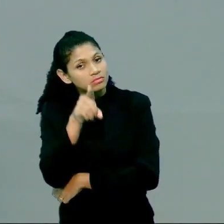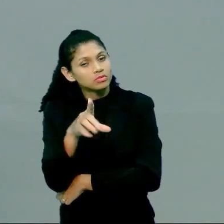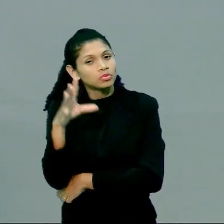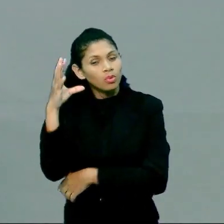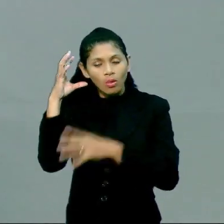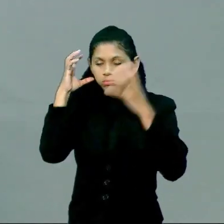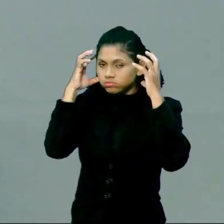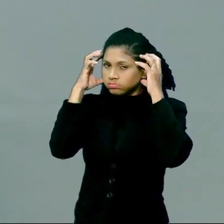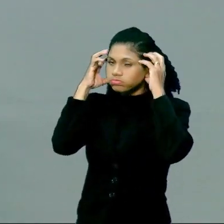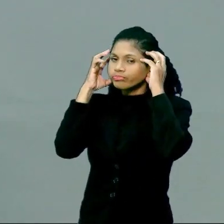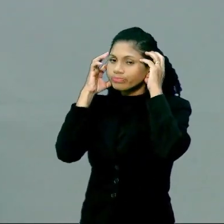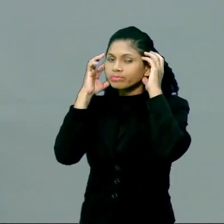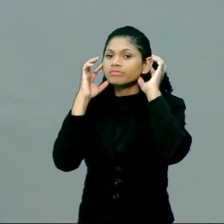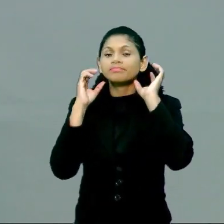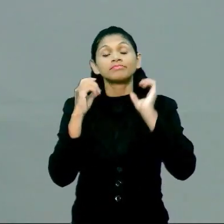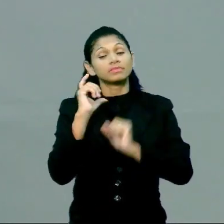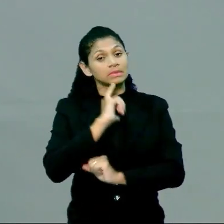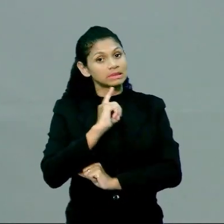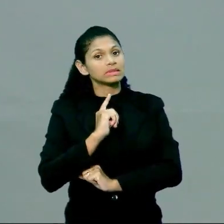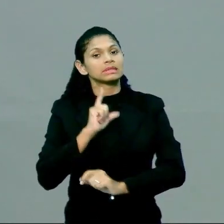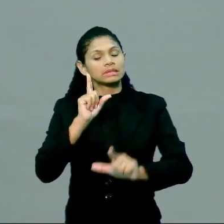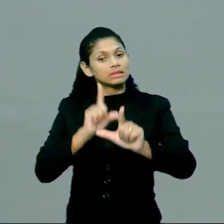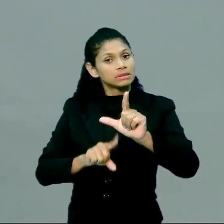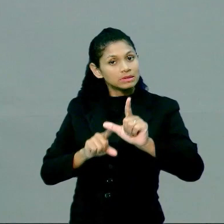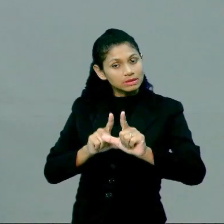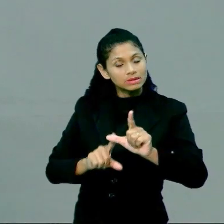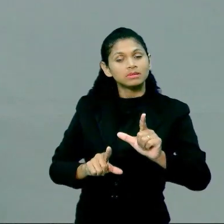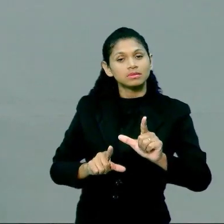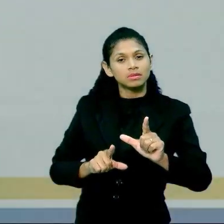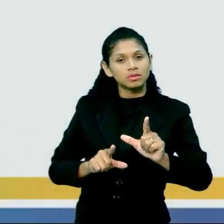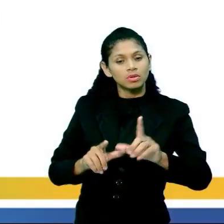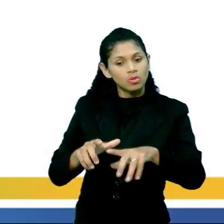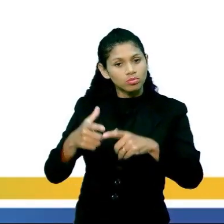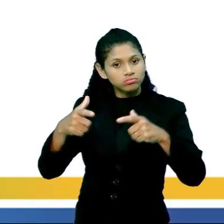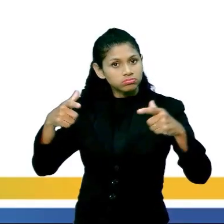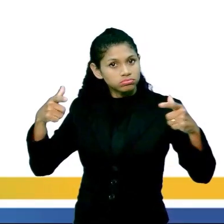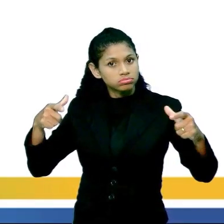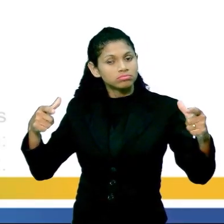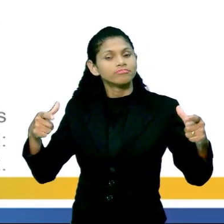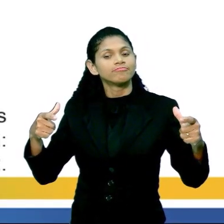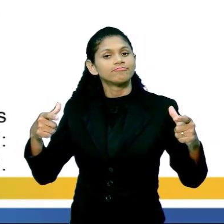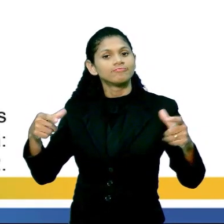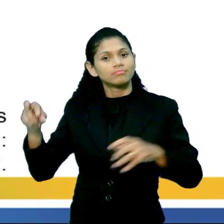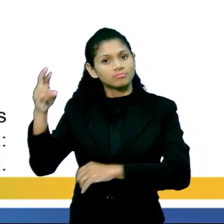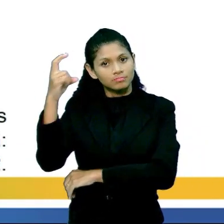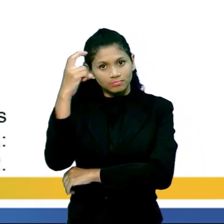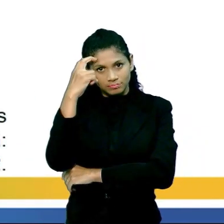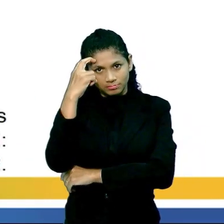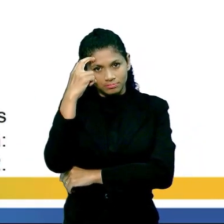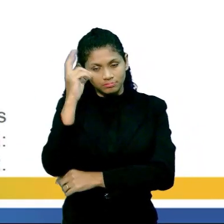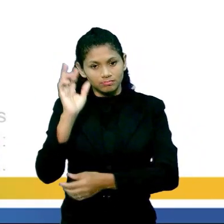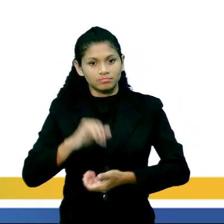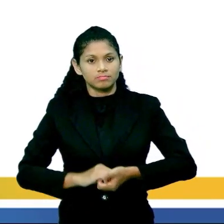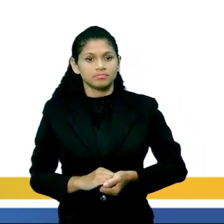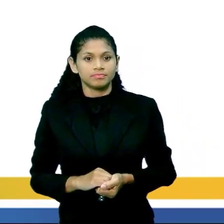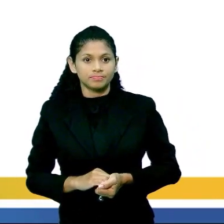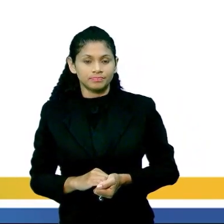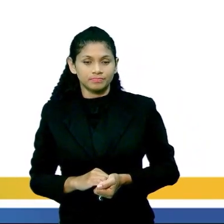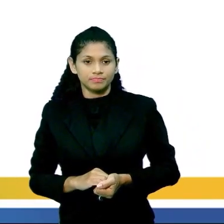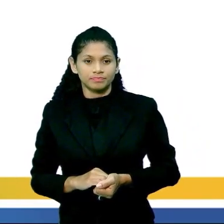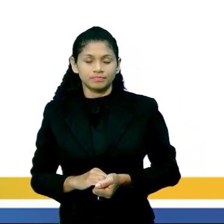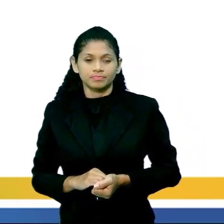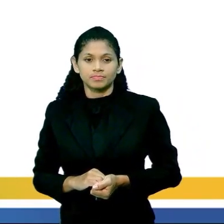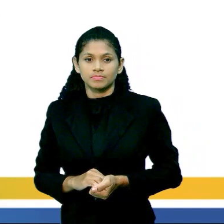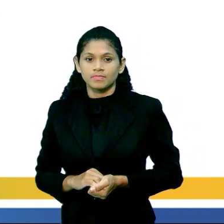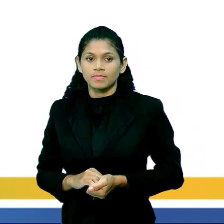tem nas suas letras aí, né, bastante repertório cultural. Aí o enunciado diz